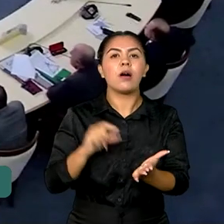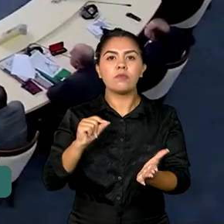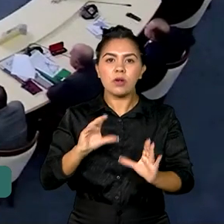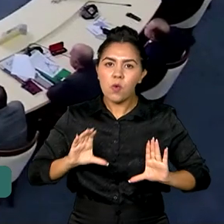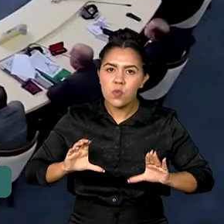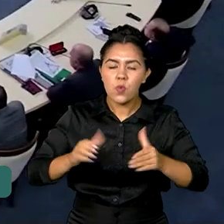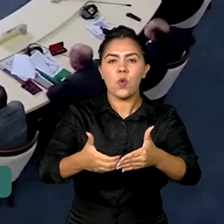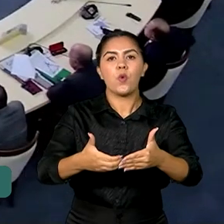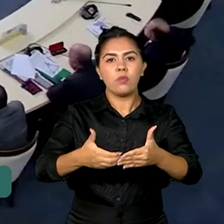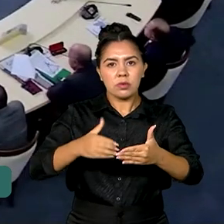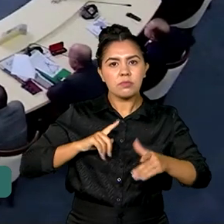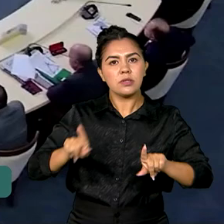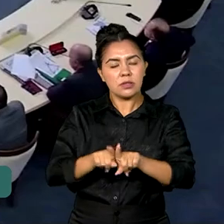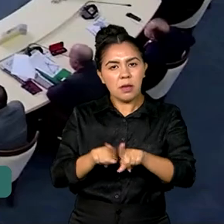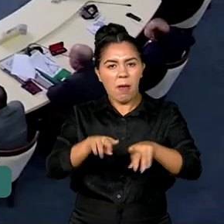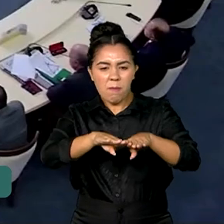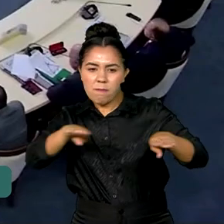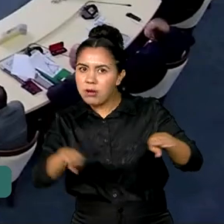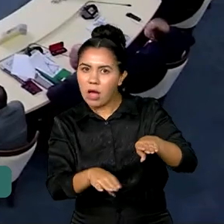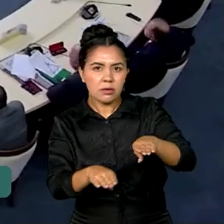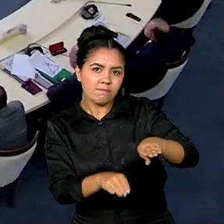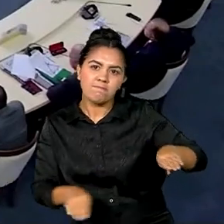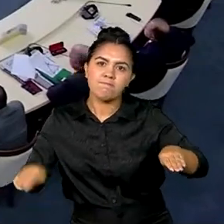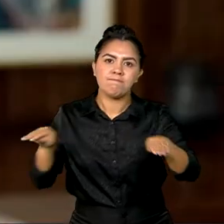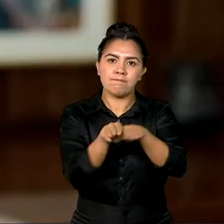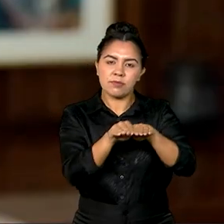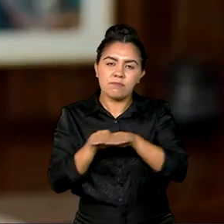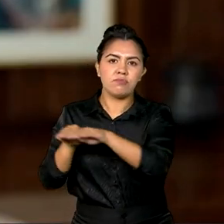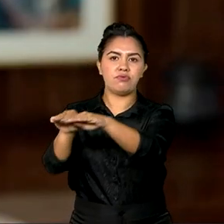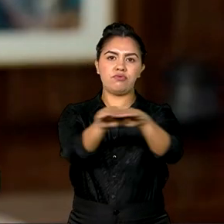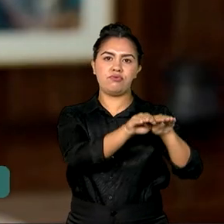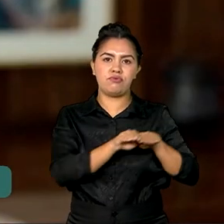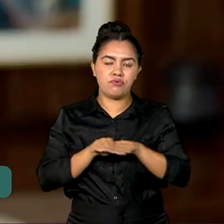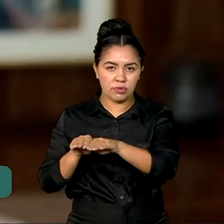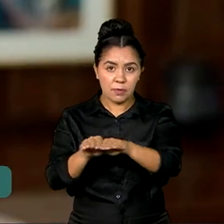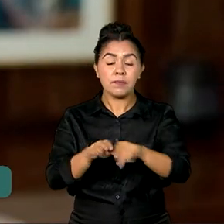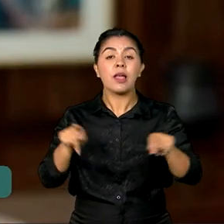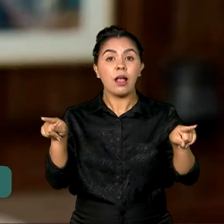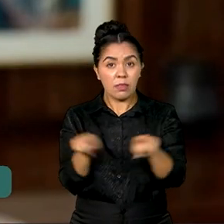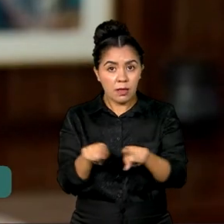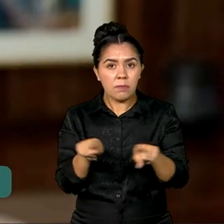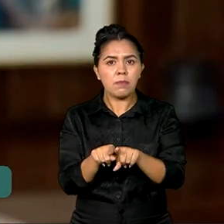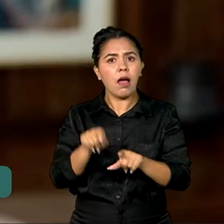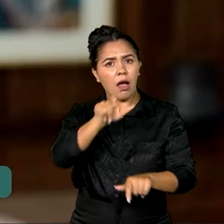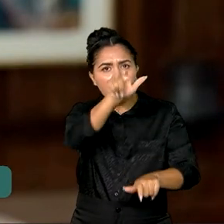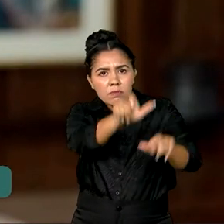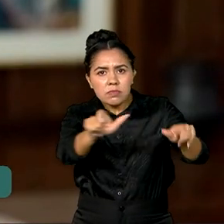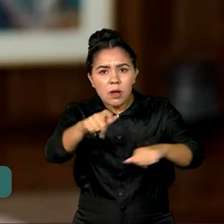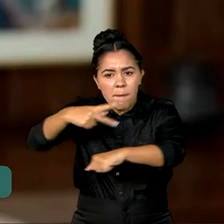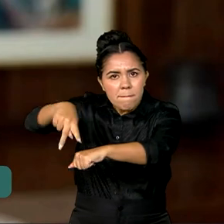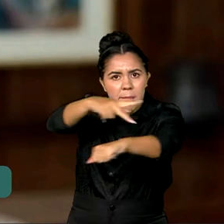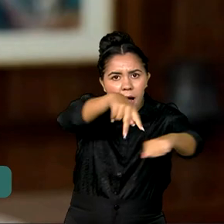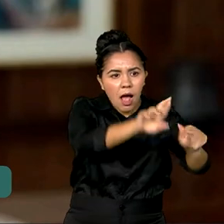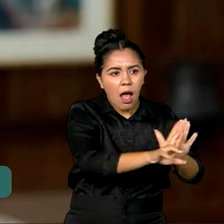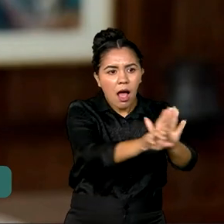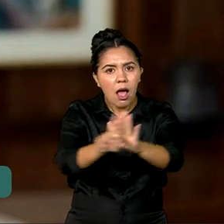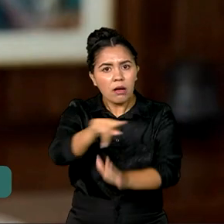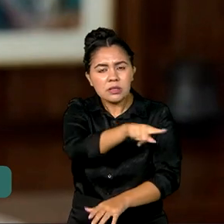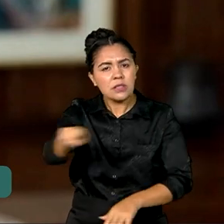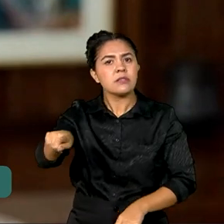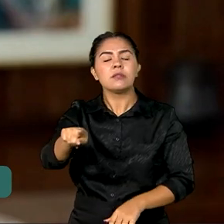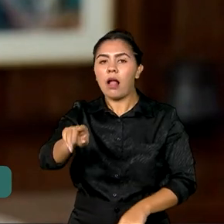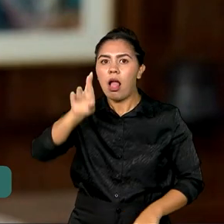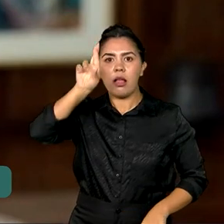por relações menos assimétricas entre os países. Os BRICS foi responsável por parcela significativa